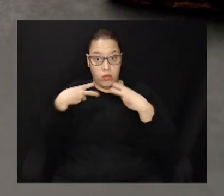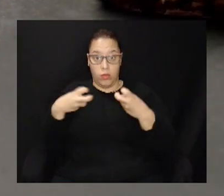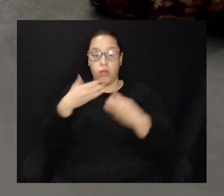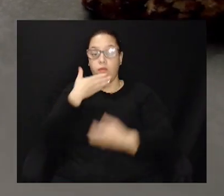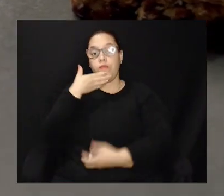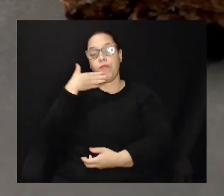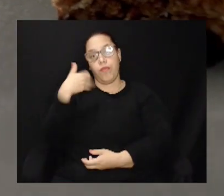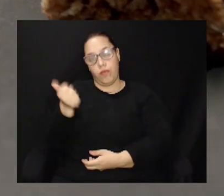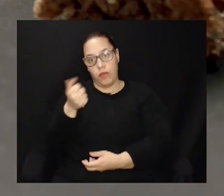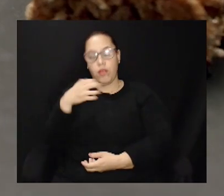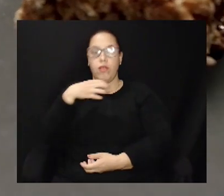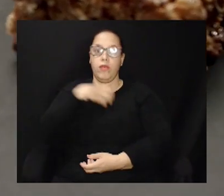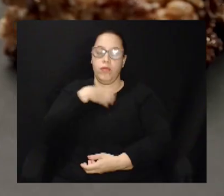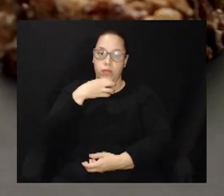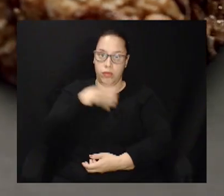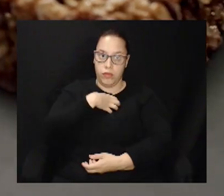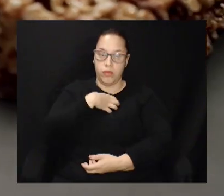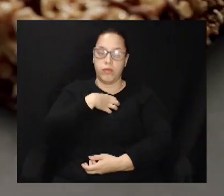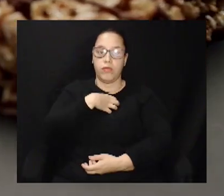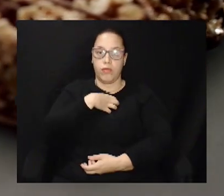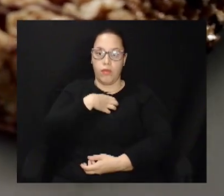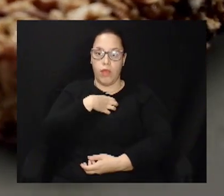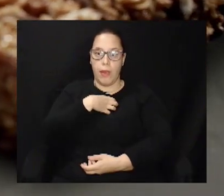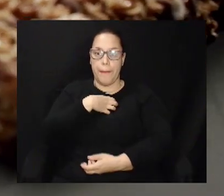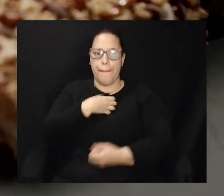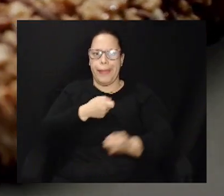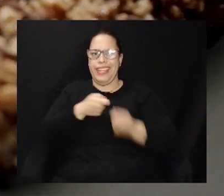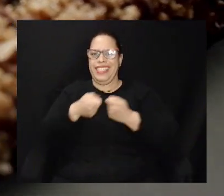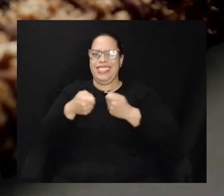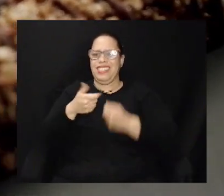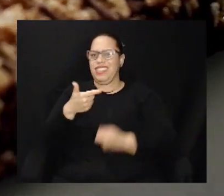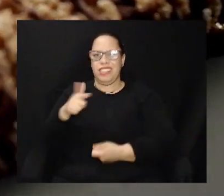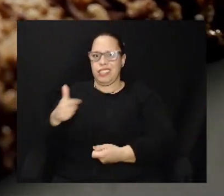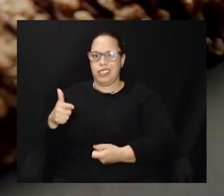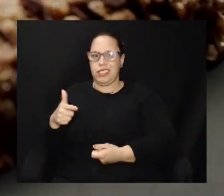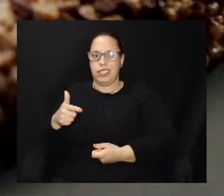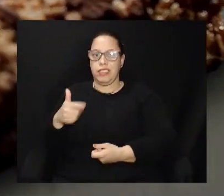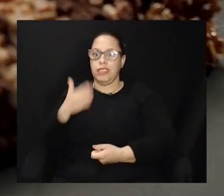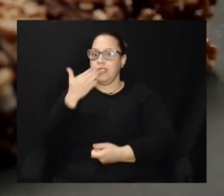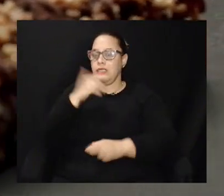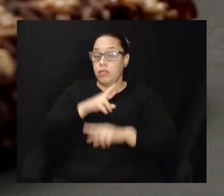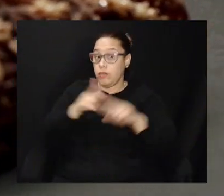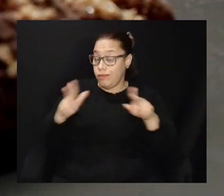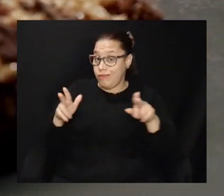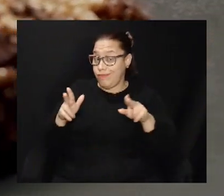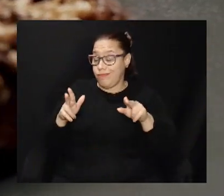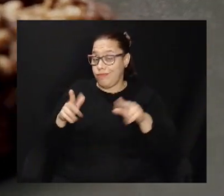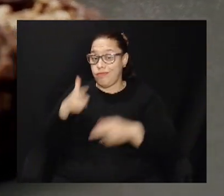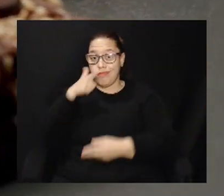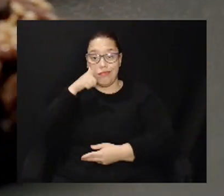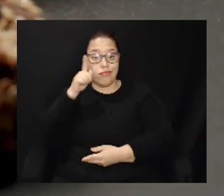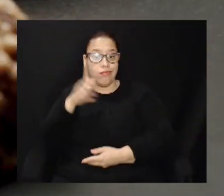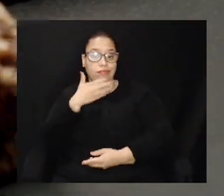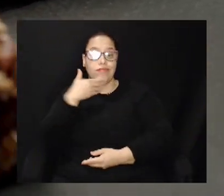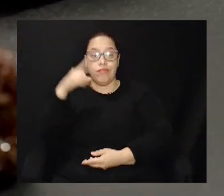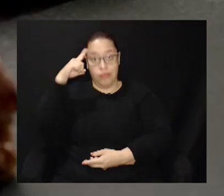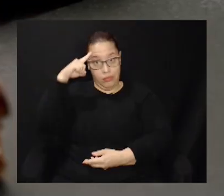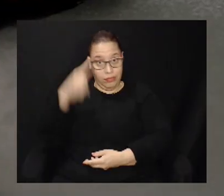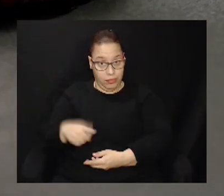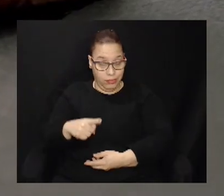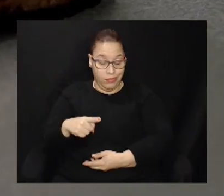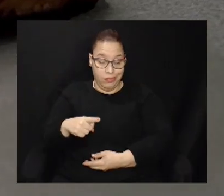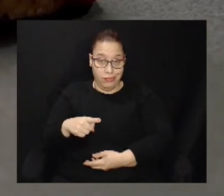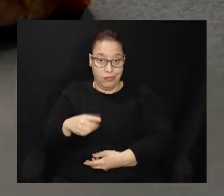para a gente ver se é um descontrole ali com a alimentação, e conseguir tomar as melhores decisões, seja comer pelo